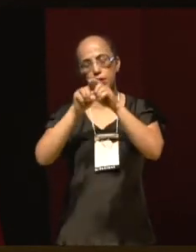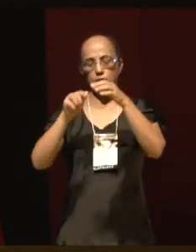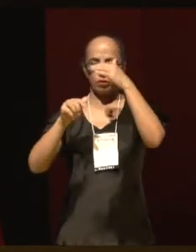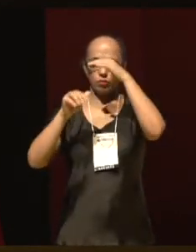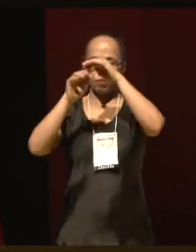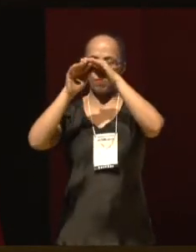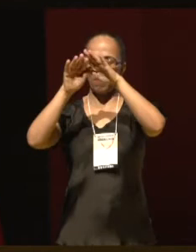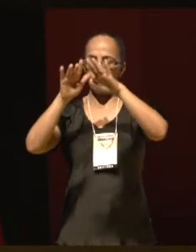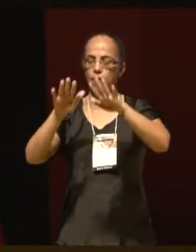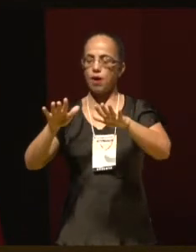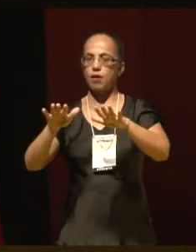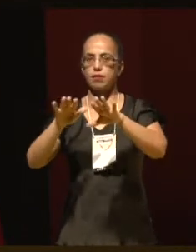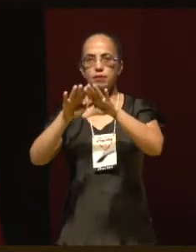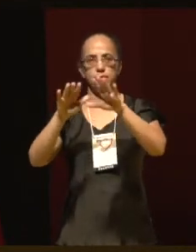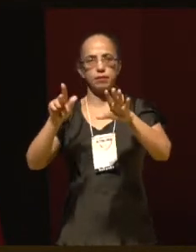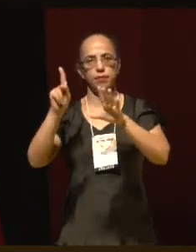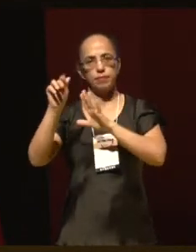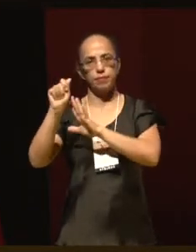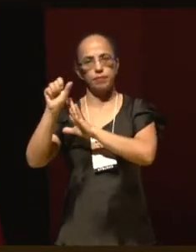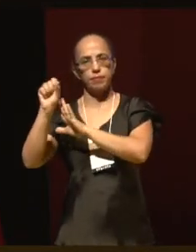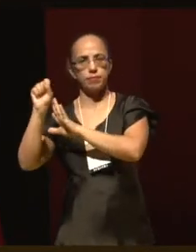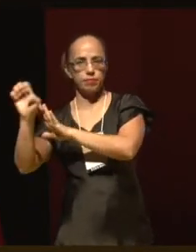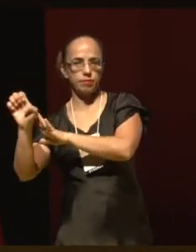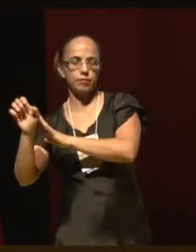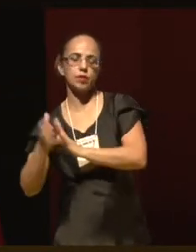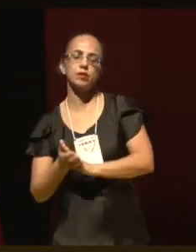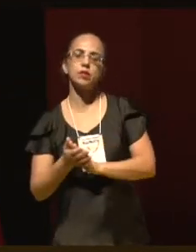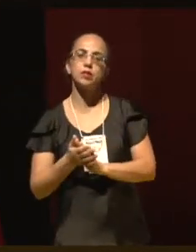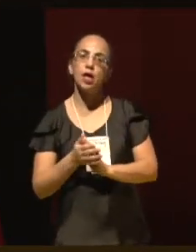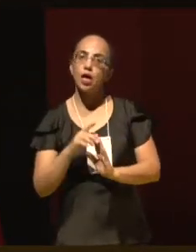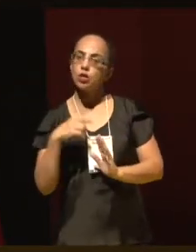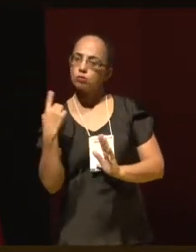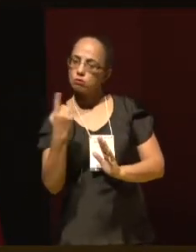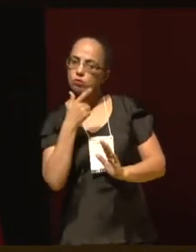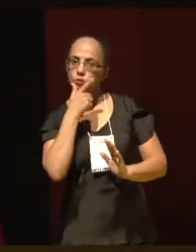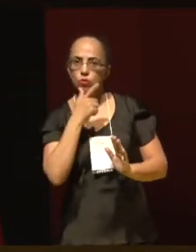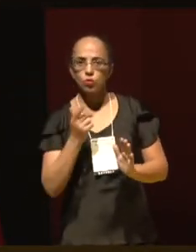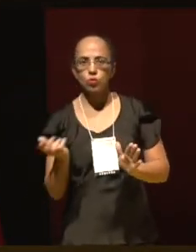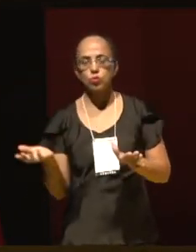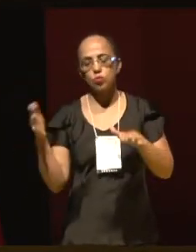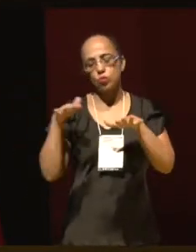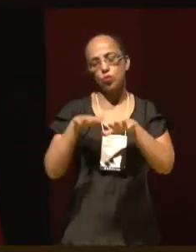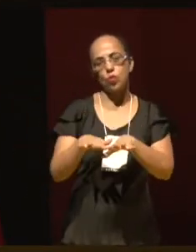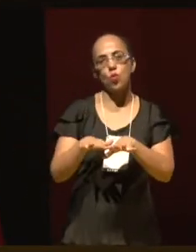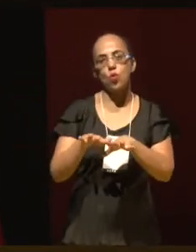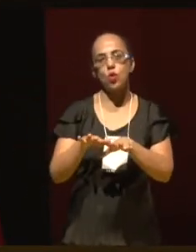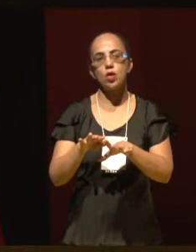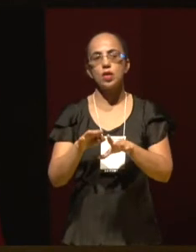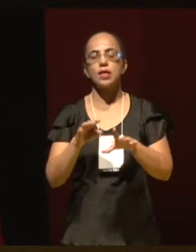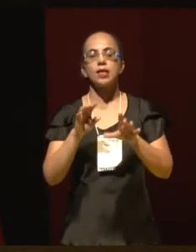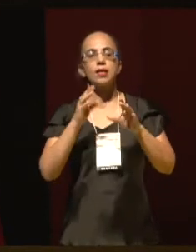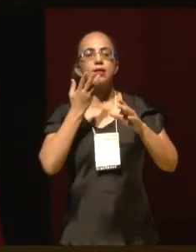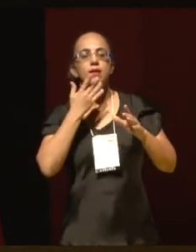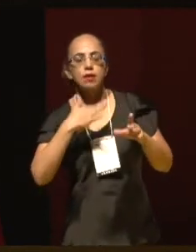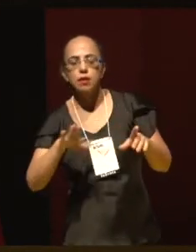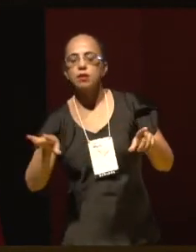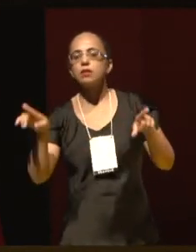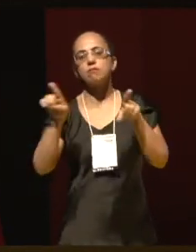Desse jeito, nós vamos incluir não somente a criança, sino também as famílias, a que comecem a